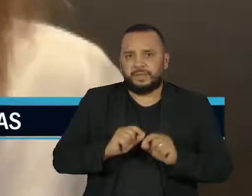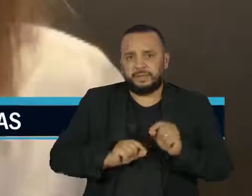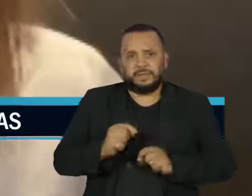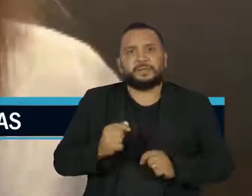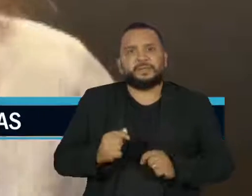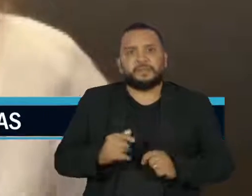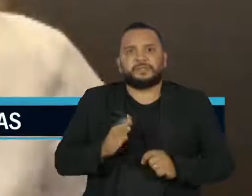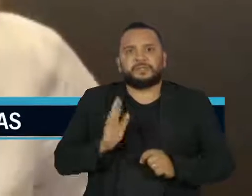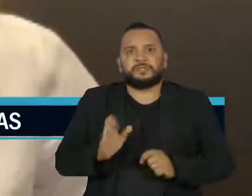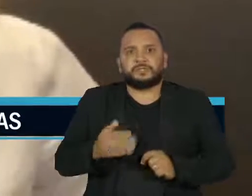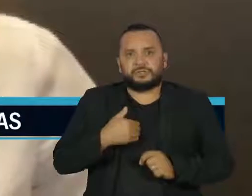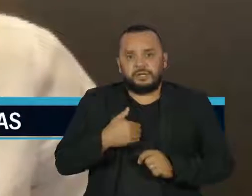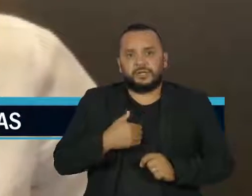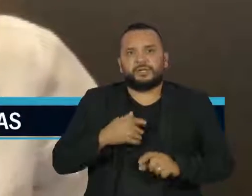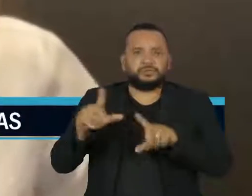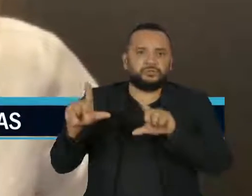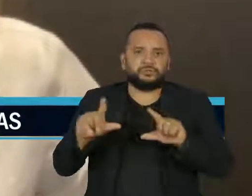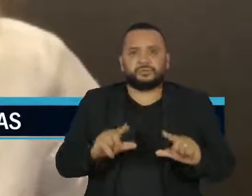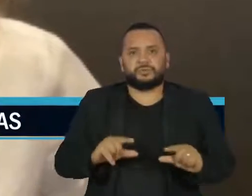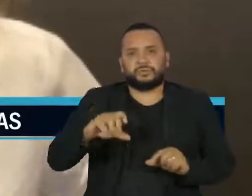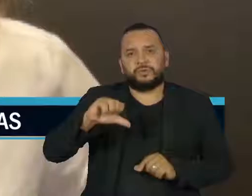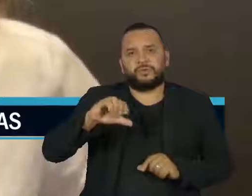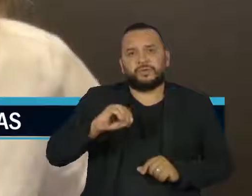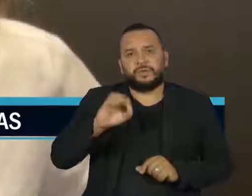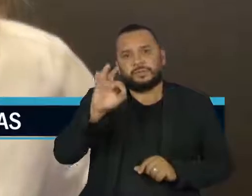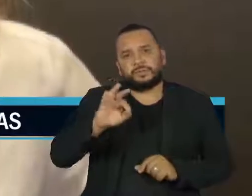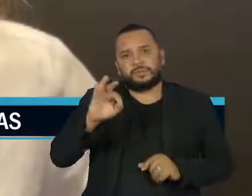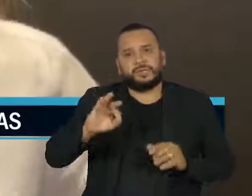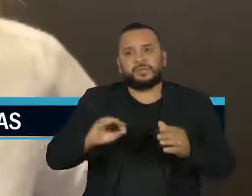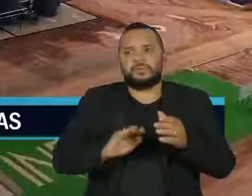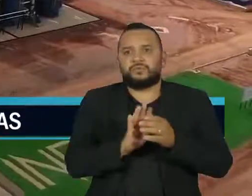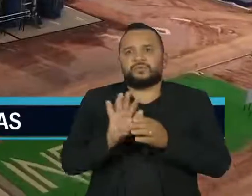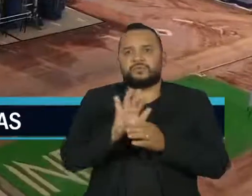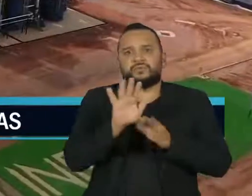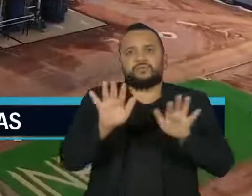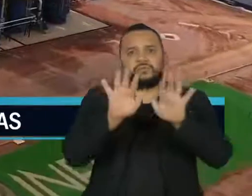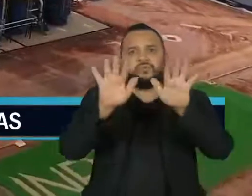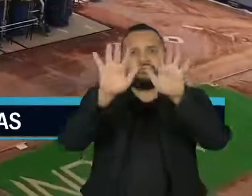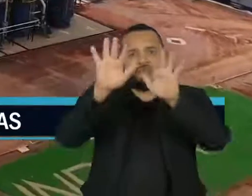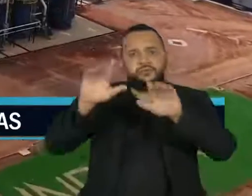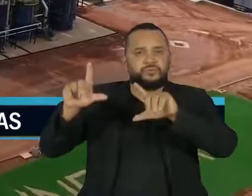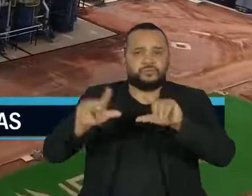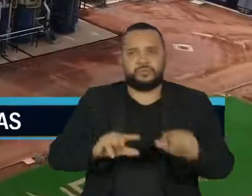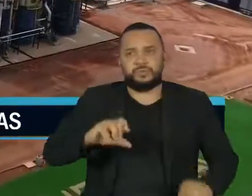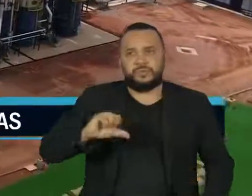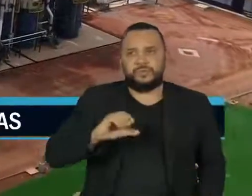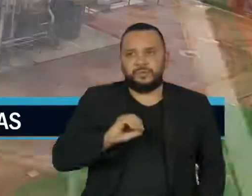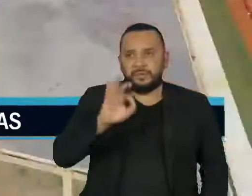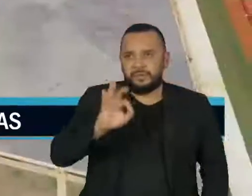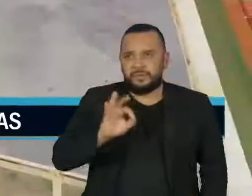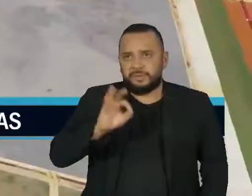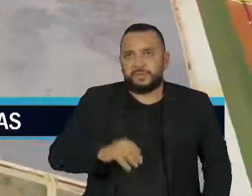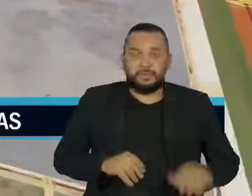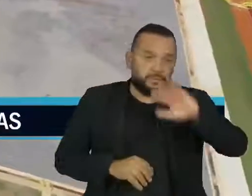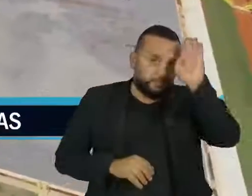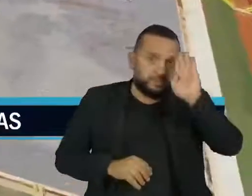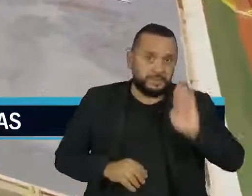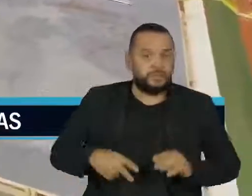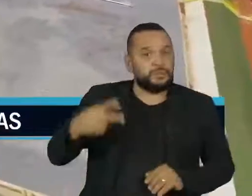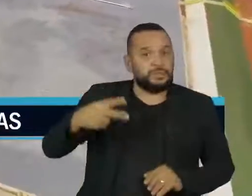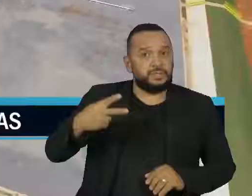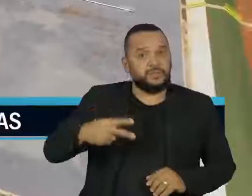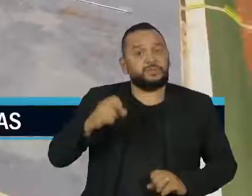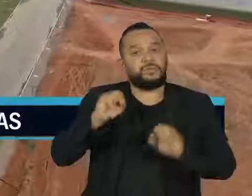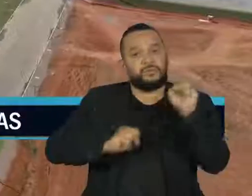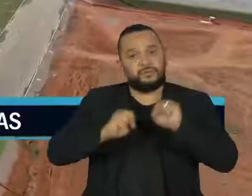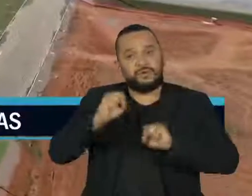menos 90% da emissão de gases de efeito estufa. O Brasil é o segundo maior produtor de etanol do